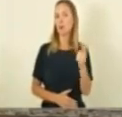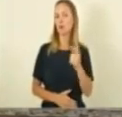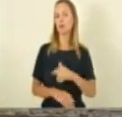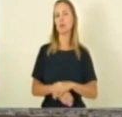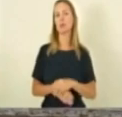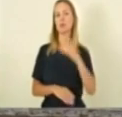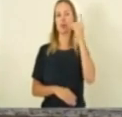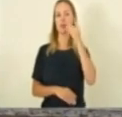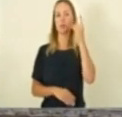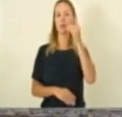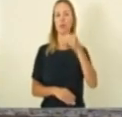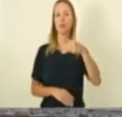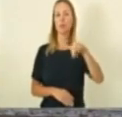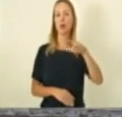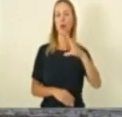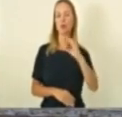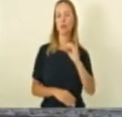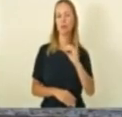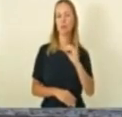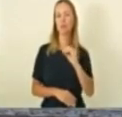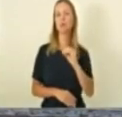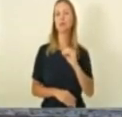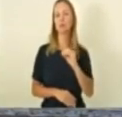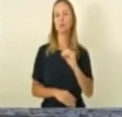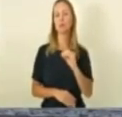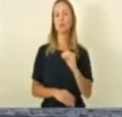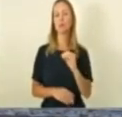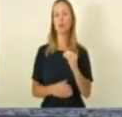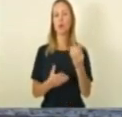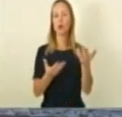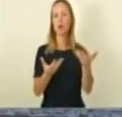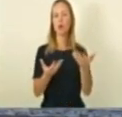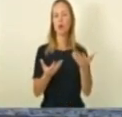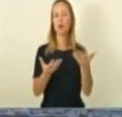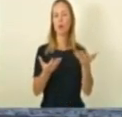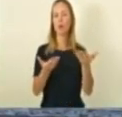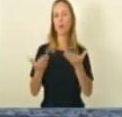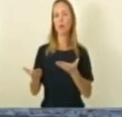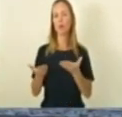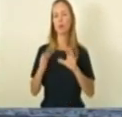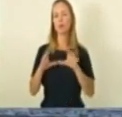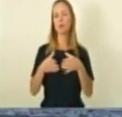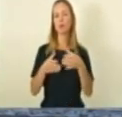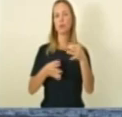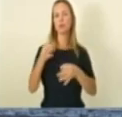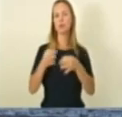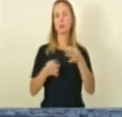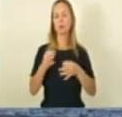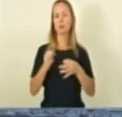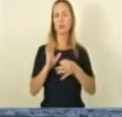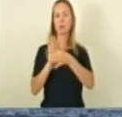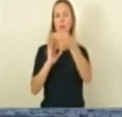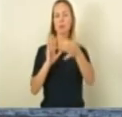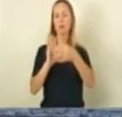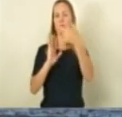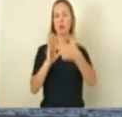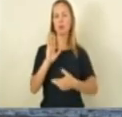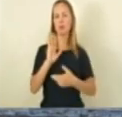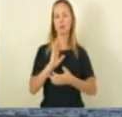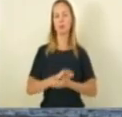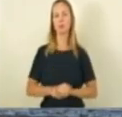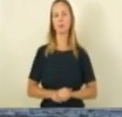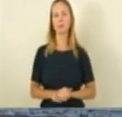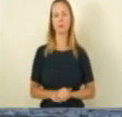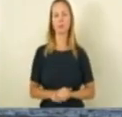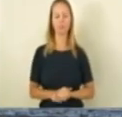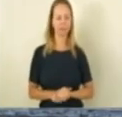Relatando. Deputado Marcos Garcia está apto a relatar, então convoca a Comissão de Justiça para oferecer parecer oral à